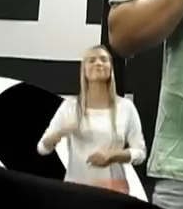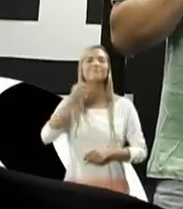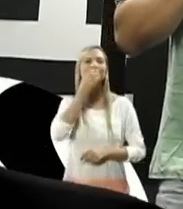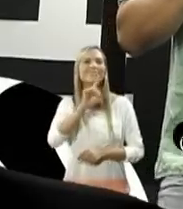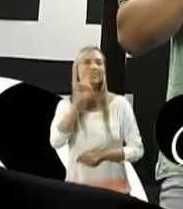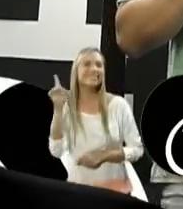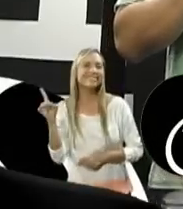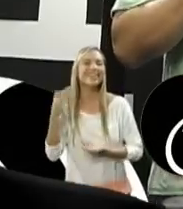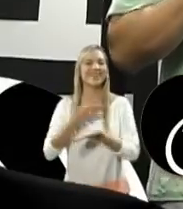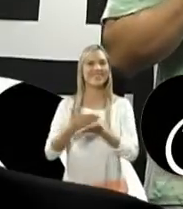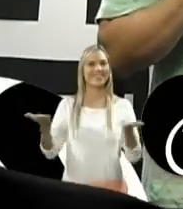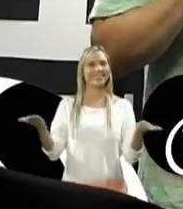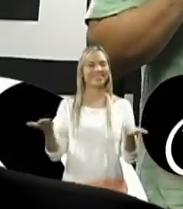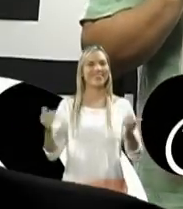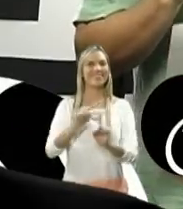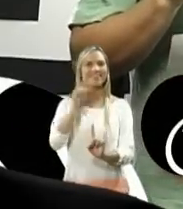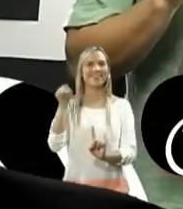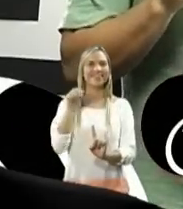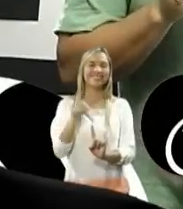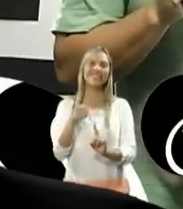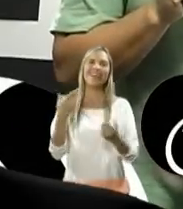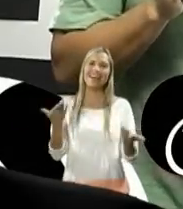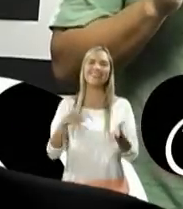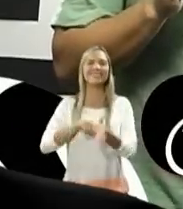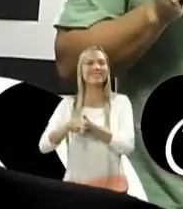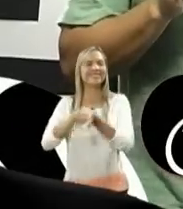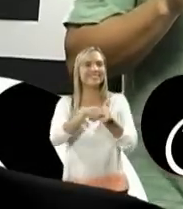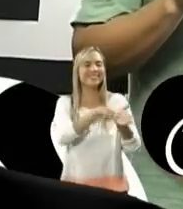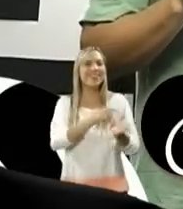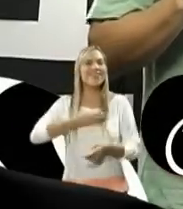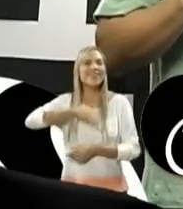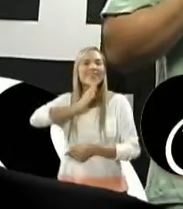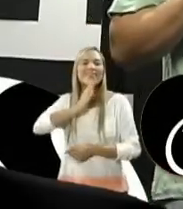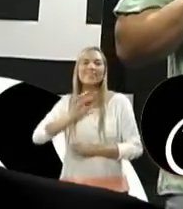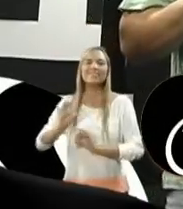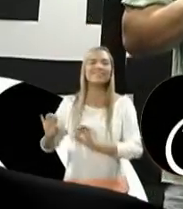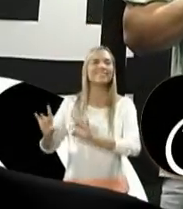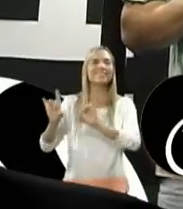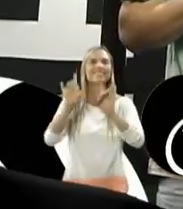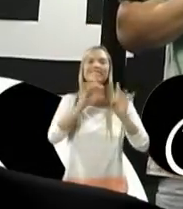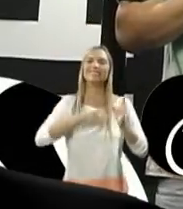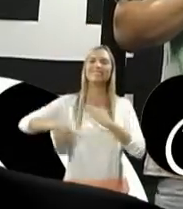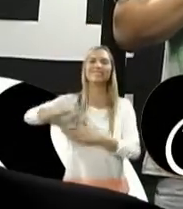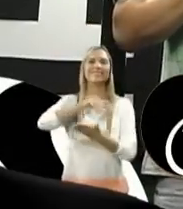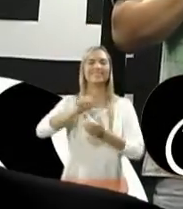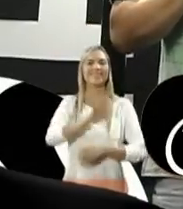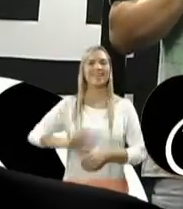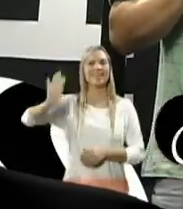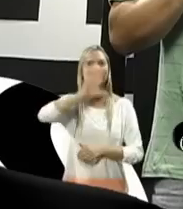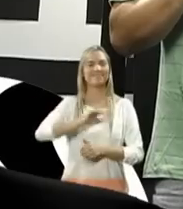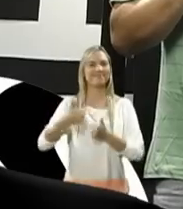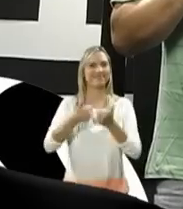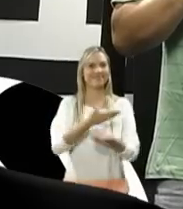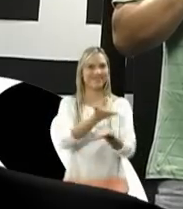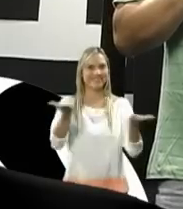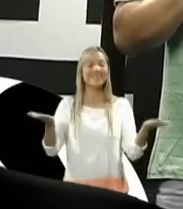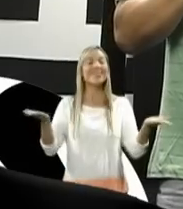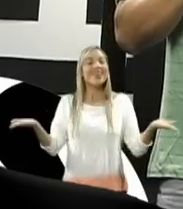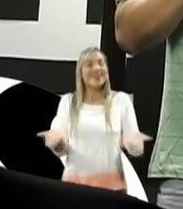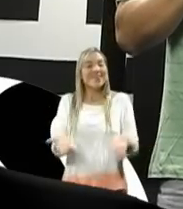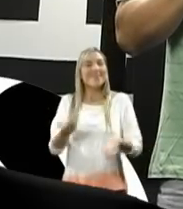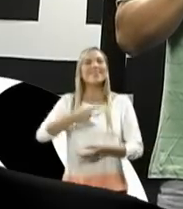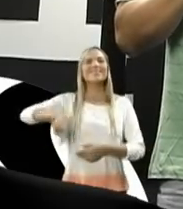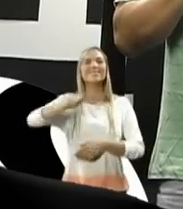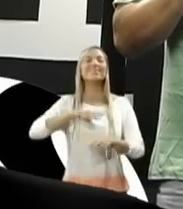Bom dia! Começa agora o Questões, a ciência e o conhecimento de nossa região, mais perto de você. Hoje vamos falar